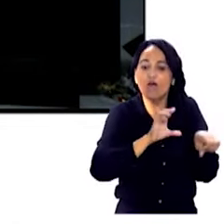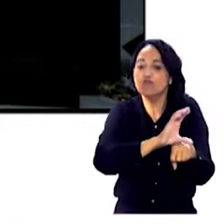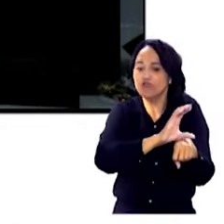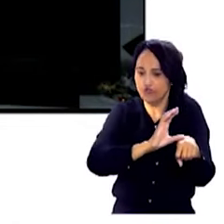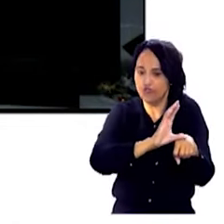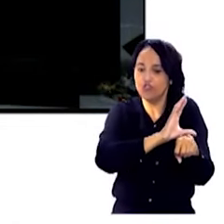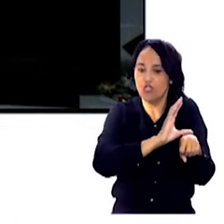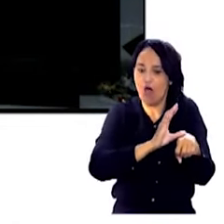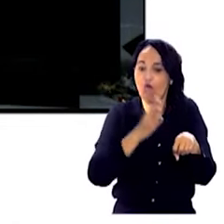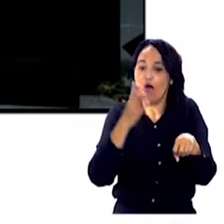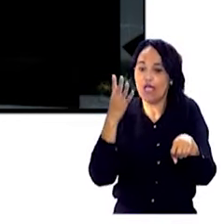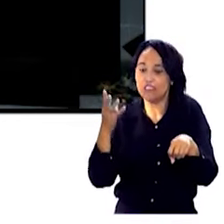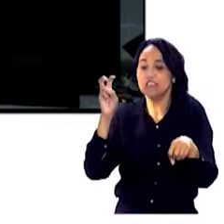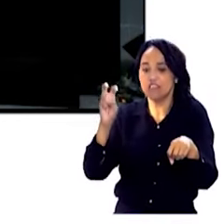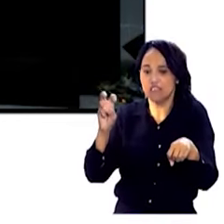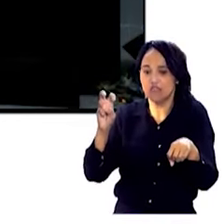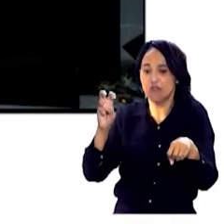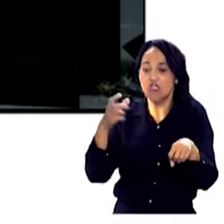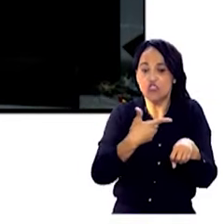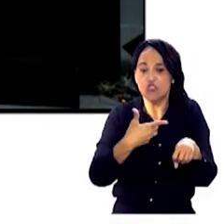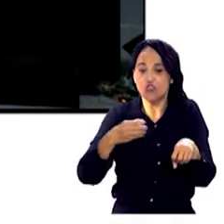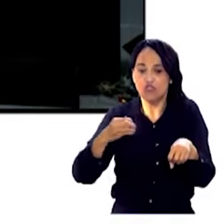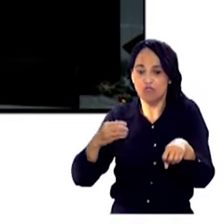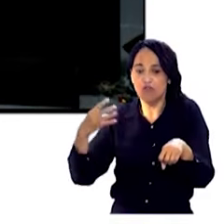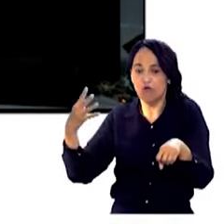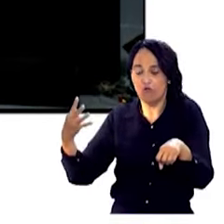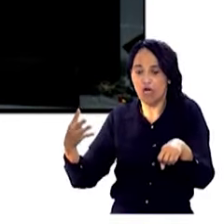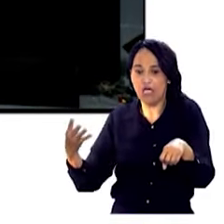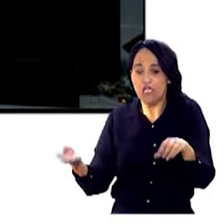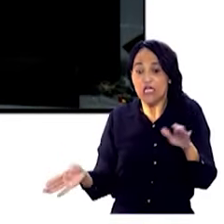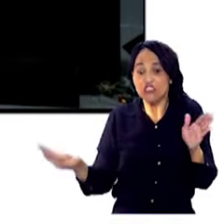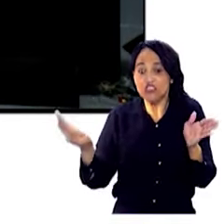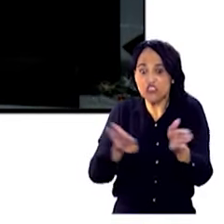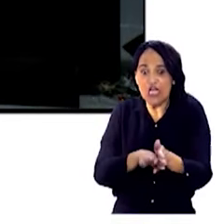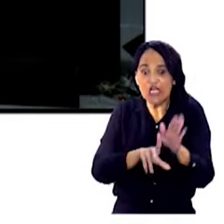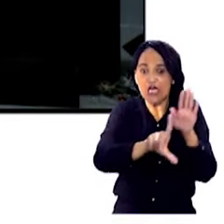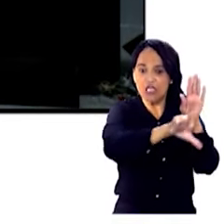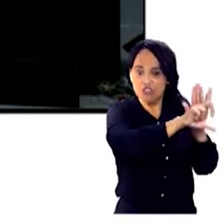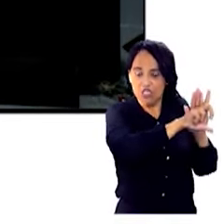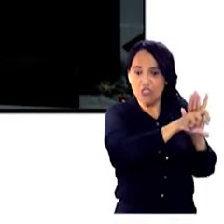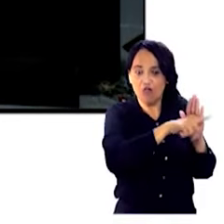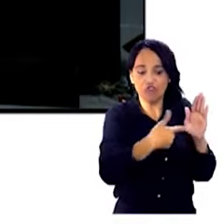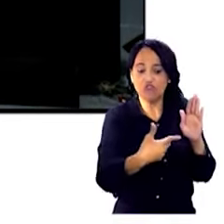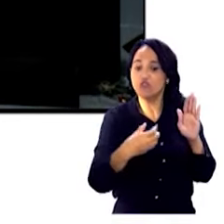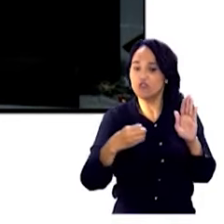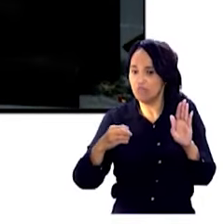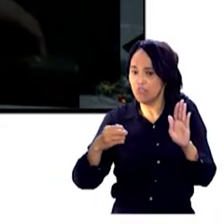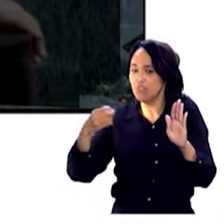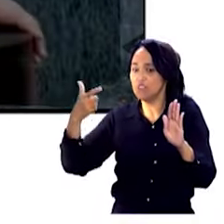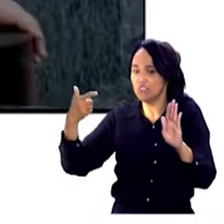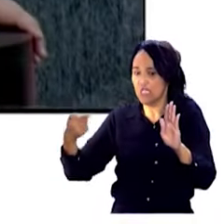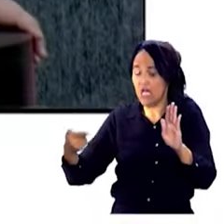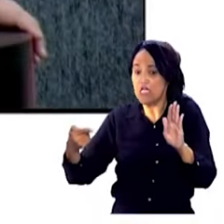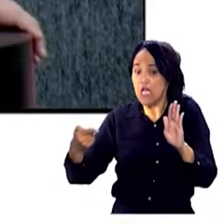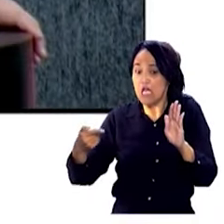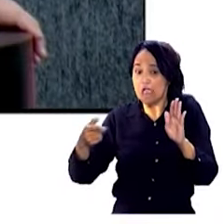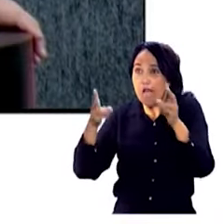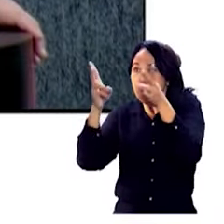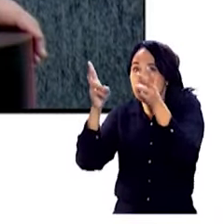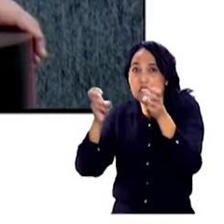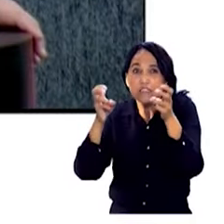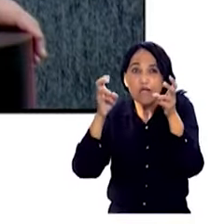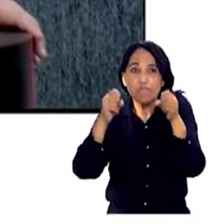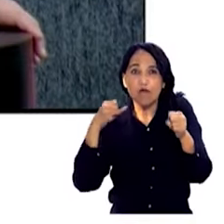2004 que aparece na legislação em 2007 e fundamentalmente encarar a relevância da questão